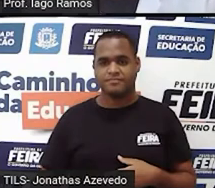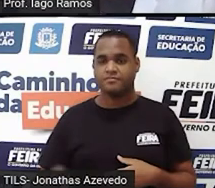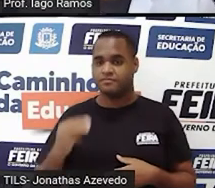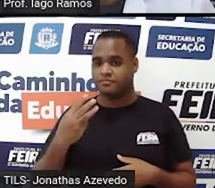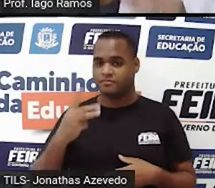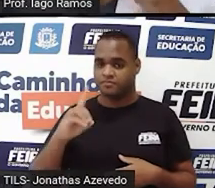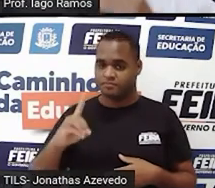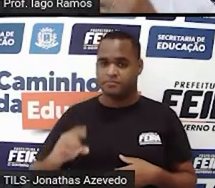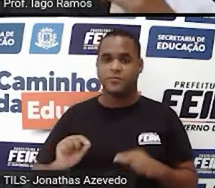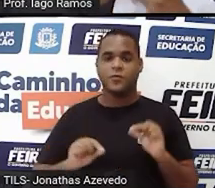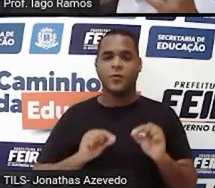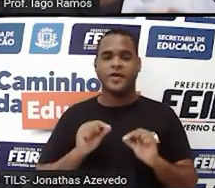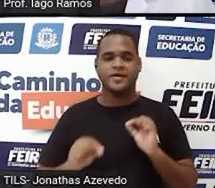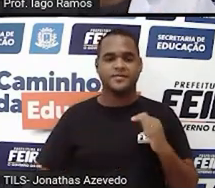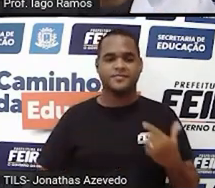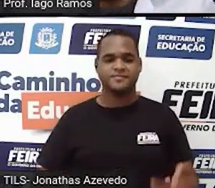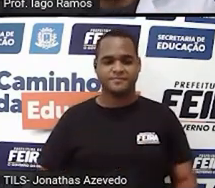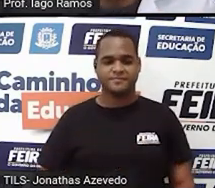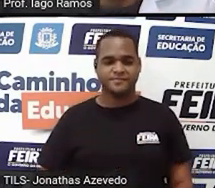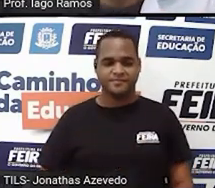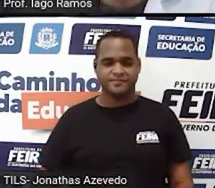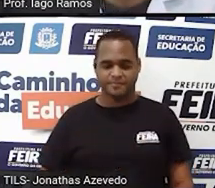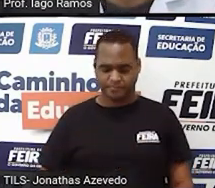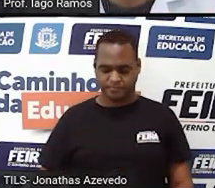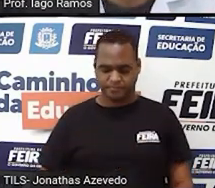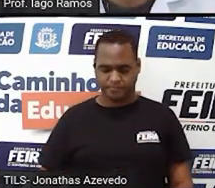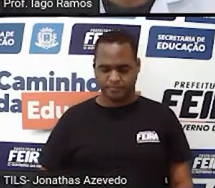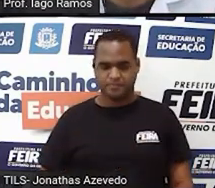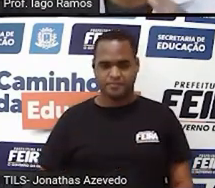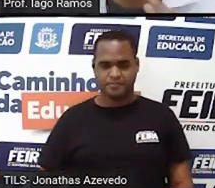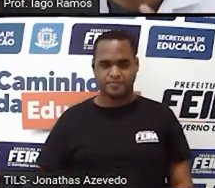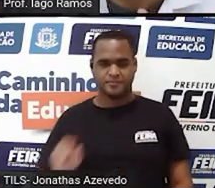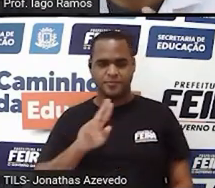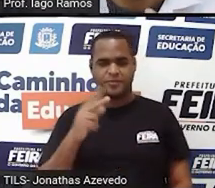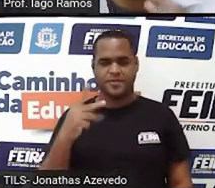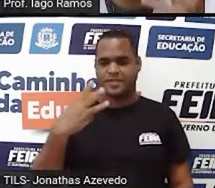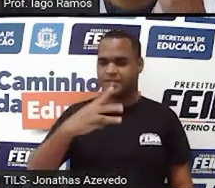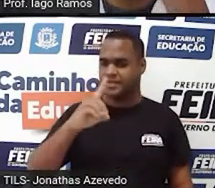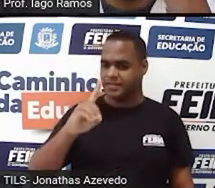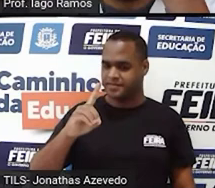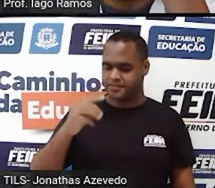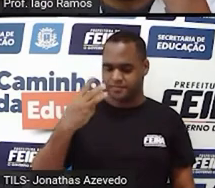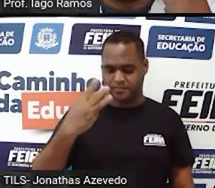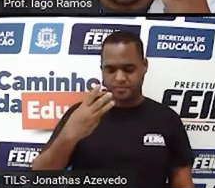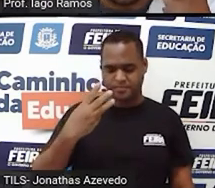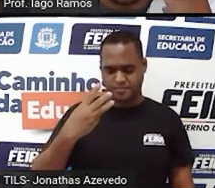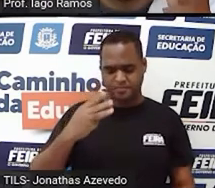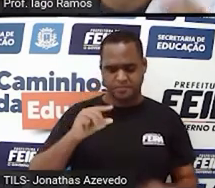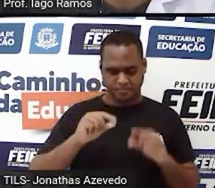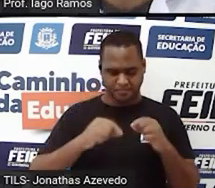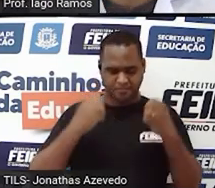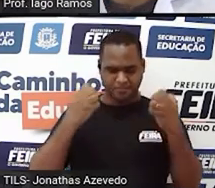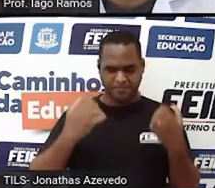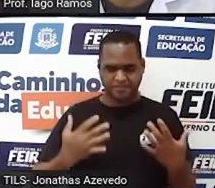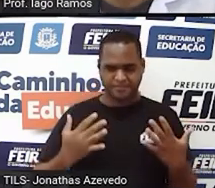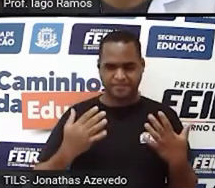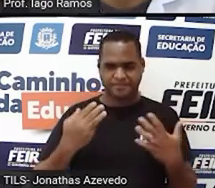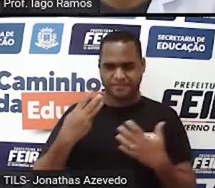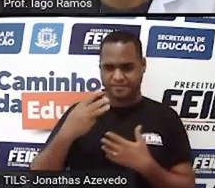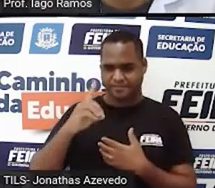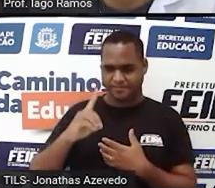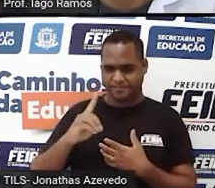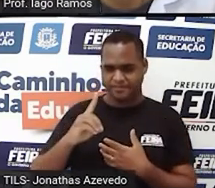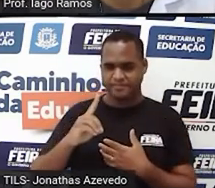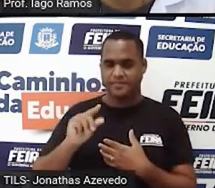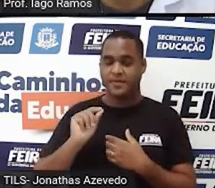tridimensionais O que é tridimensional como o nome já diz tri Band 3 o